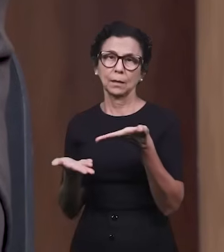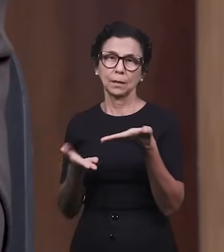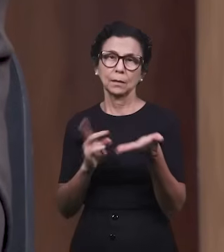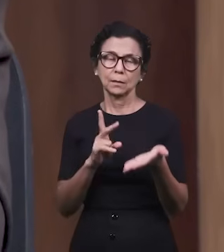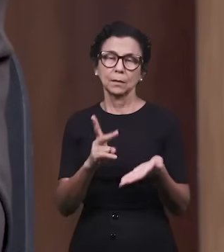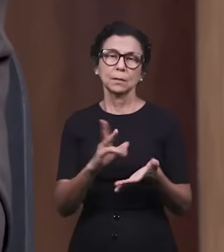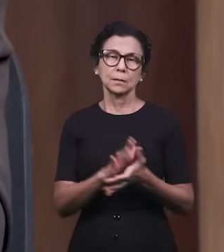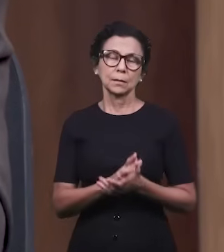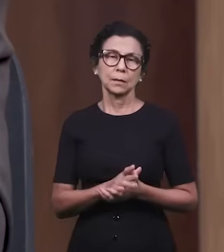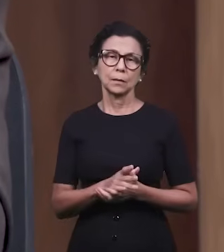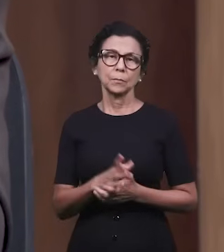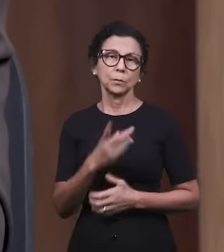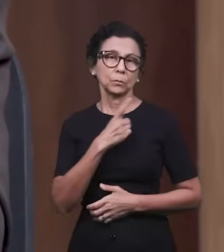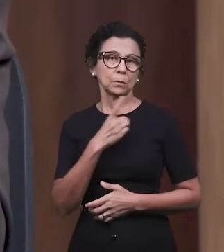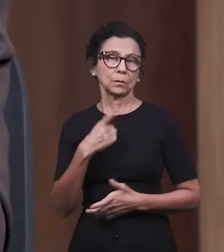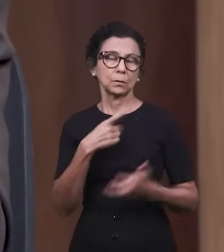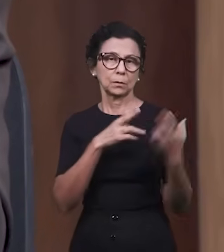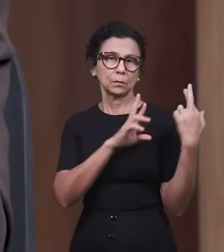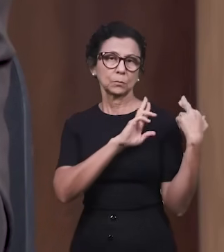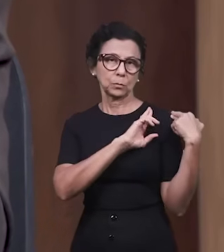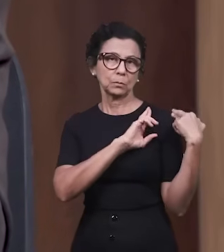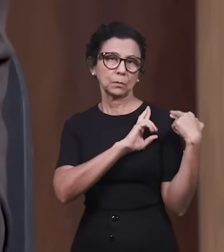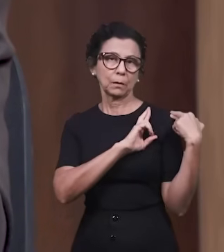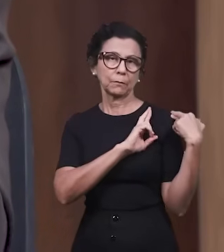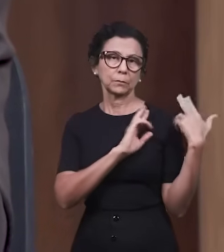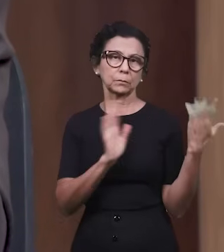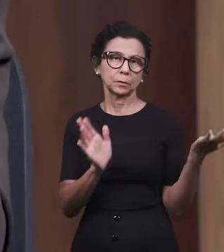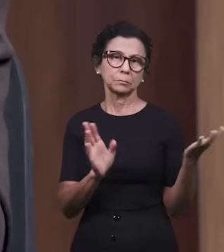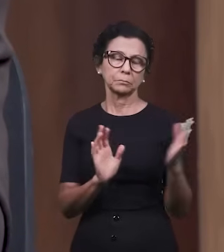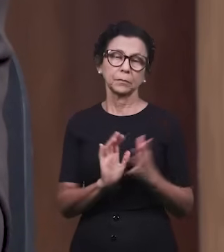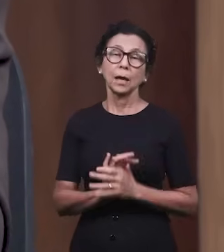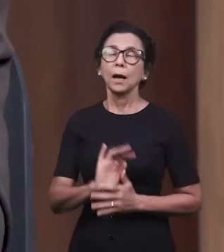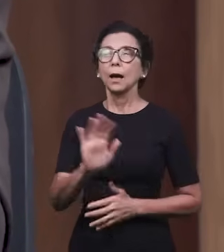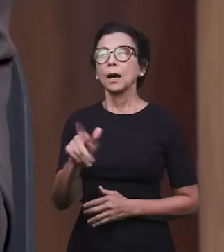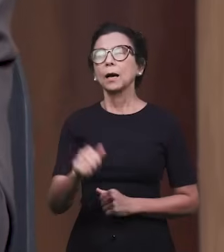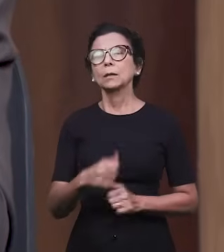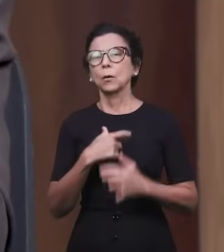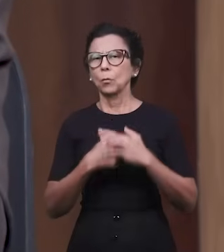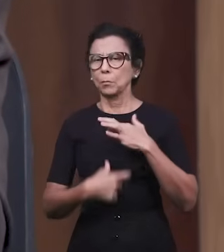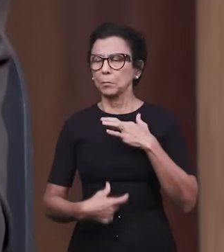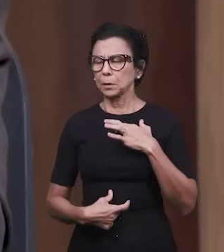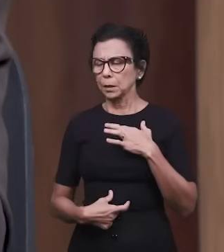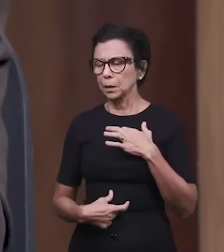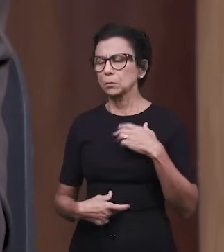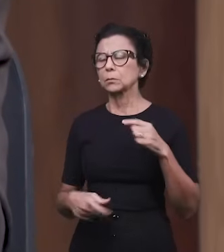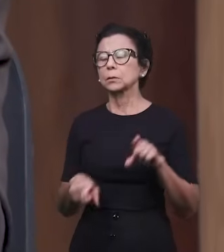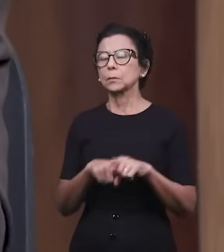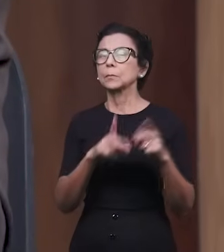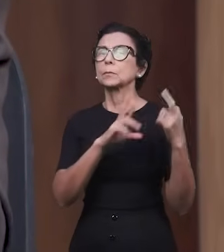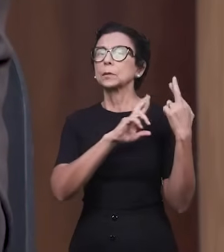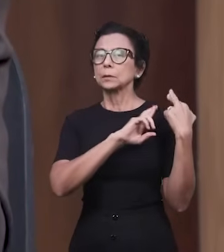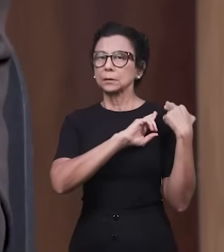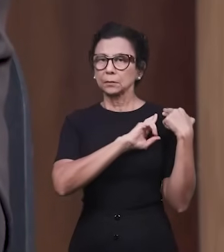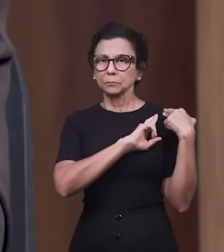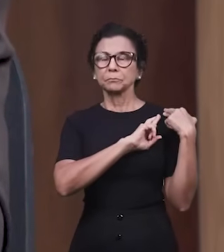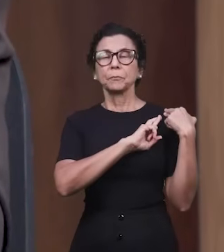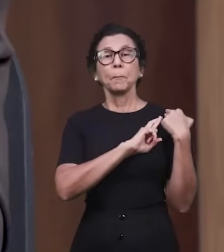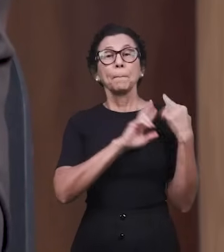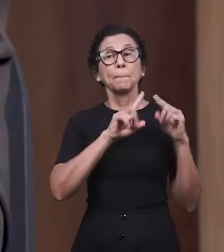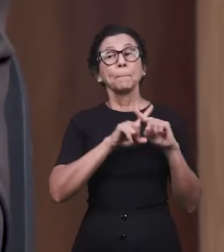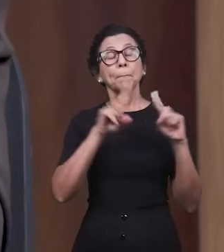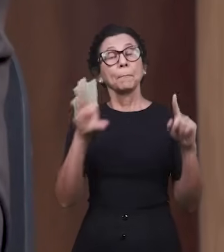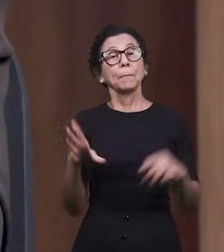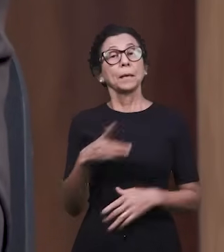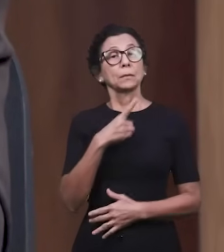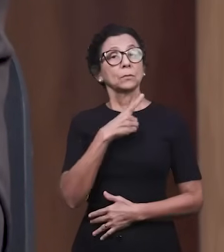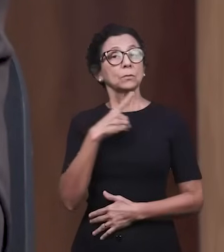um diácono é o responsável por um grupo como esse. Tudo bem, há até obreiros que também são responsáveis, mas quando se